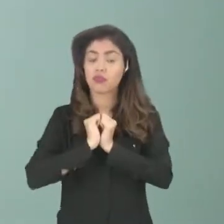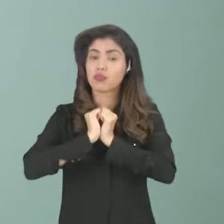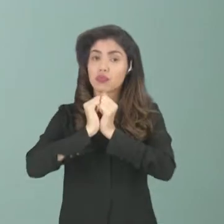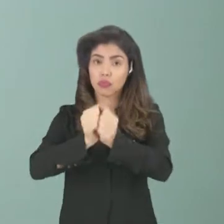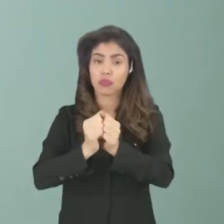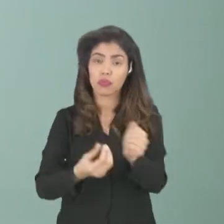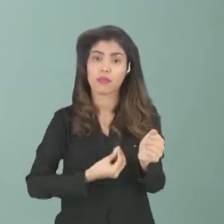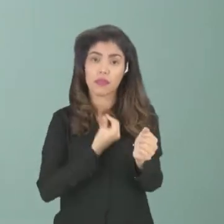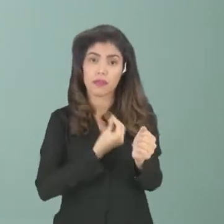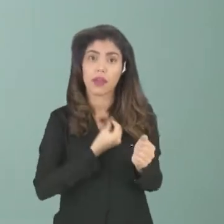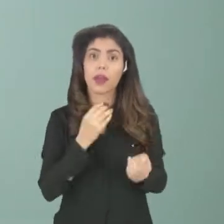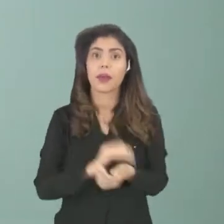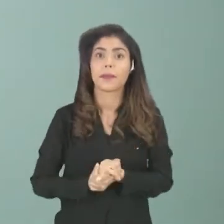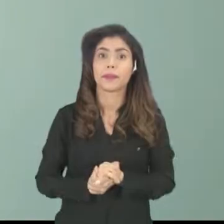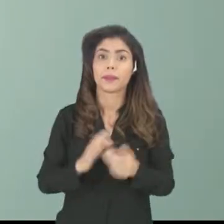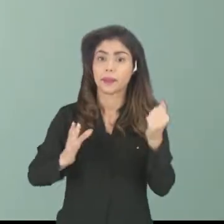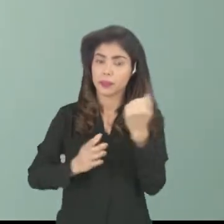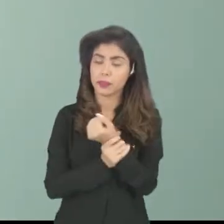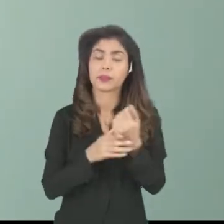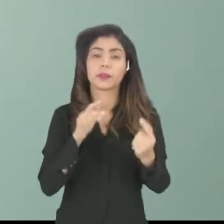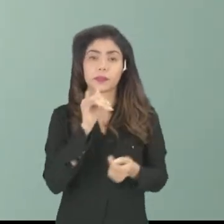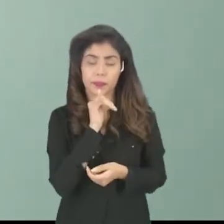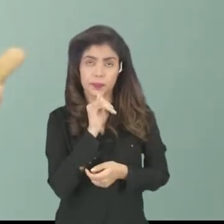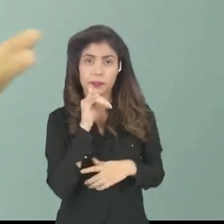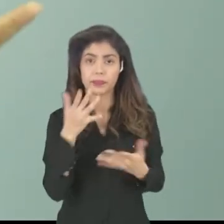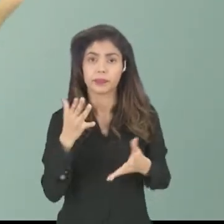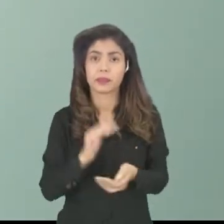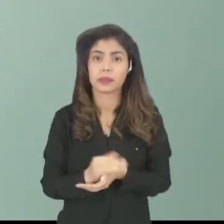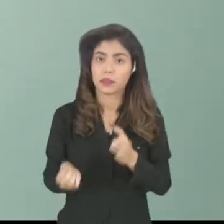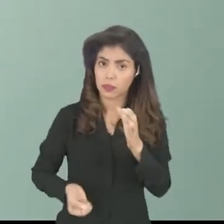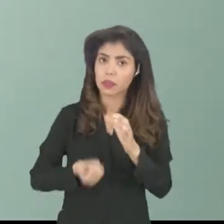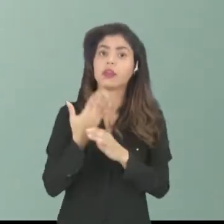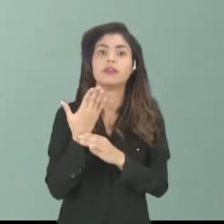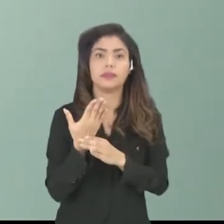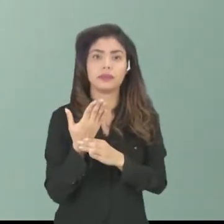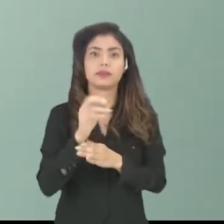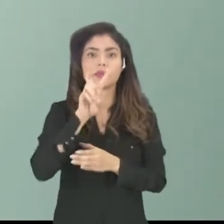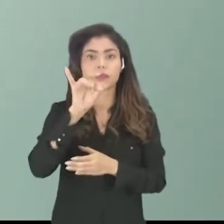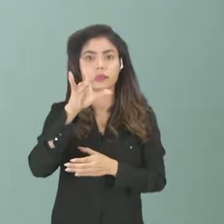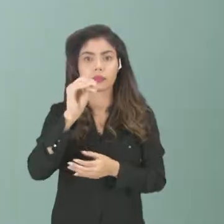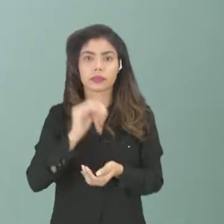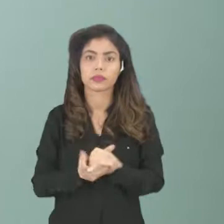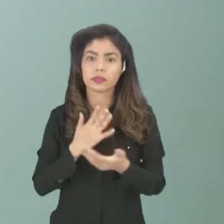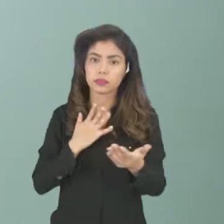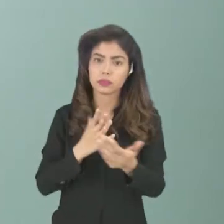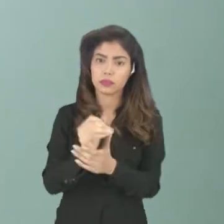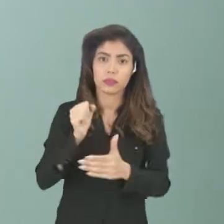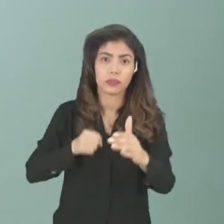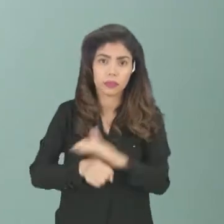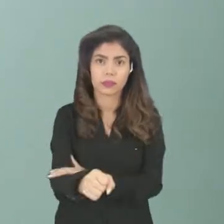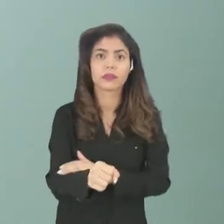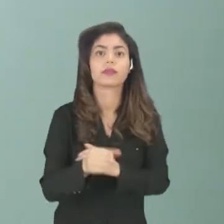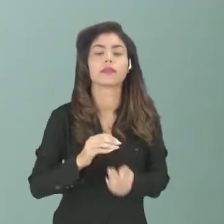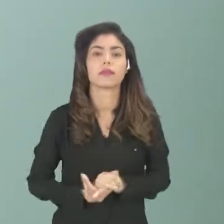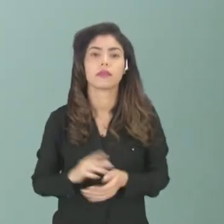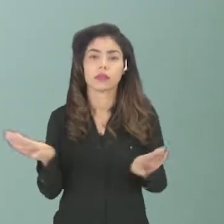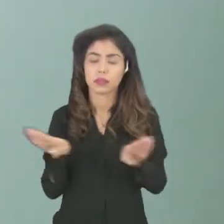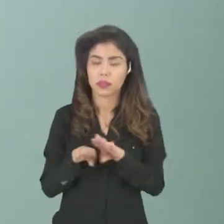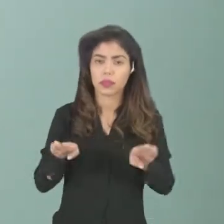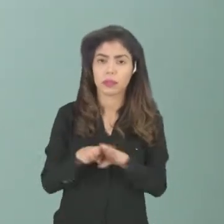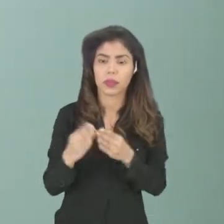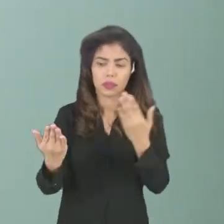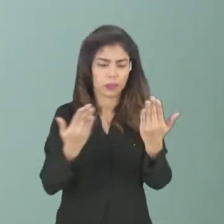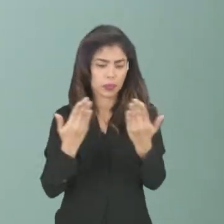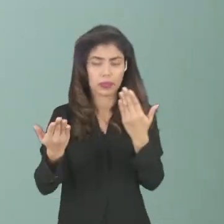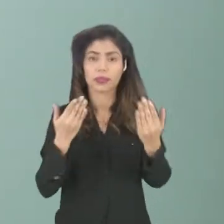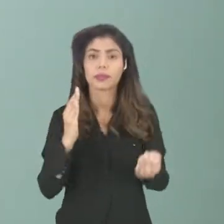para se proteger, por exemplo, começou a nascer o vício e a corrupção. Por exemplo, comparando uns